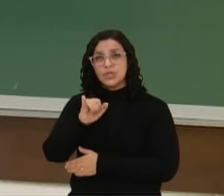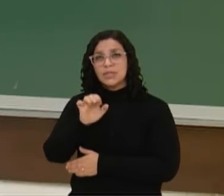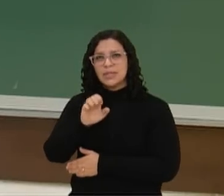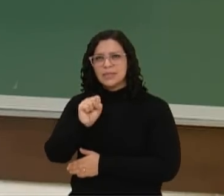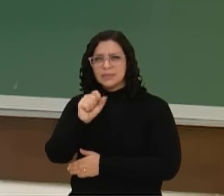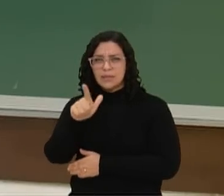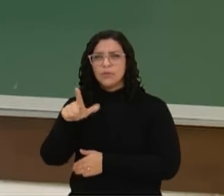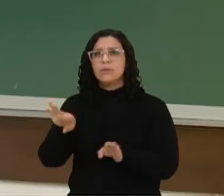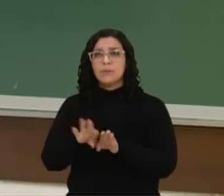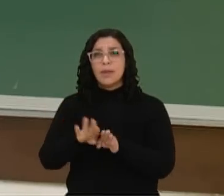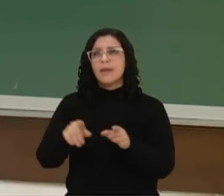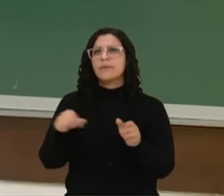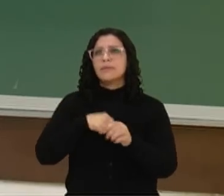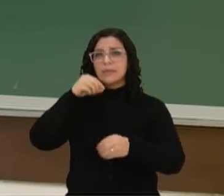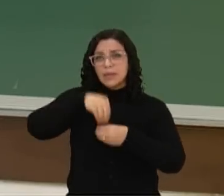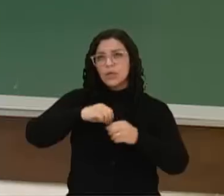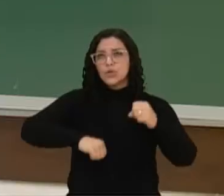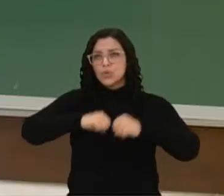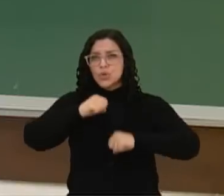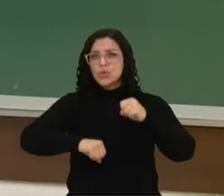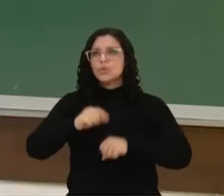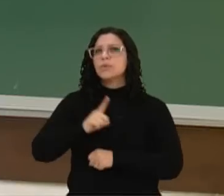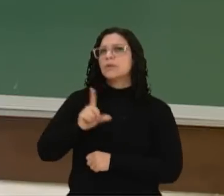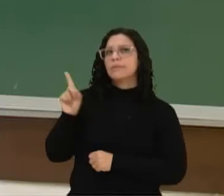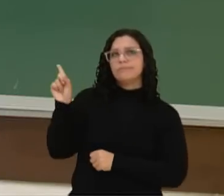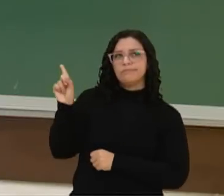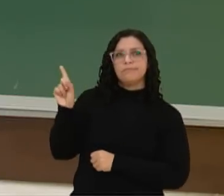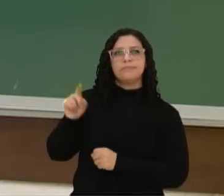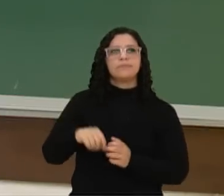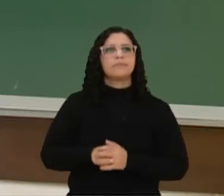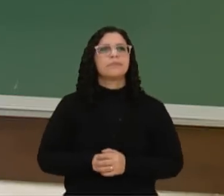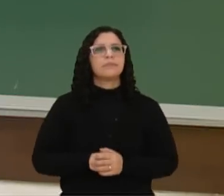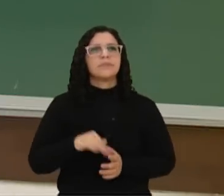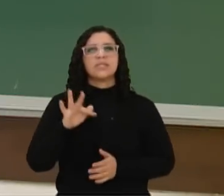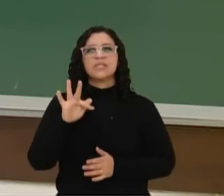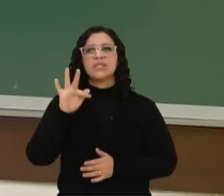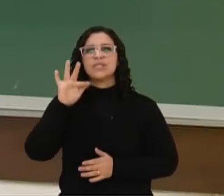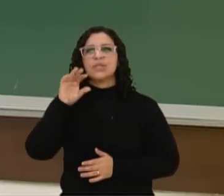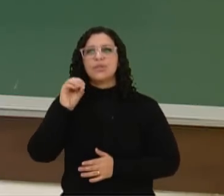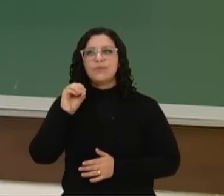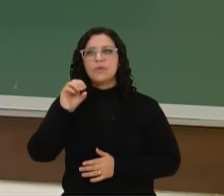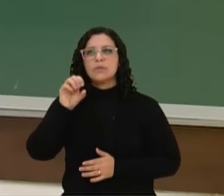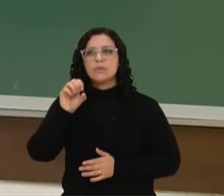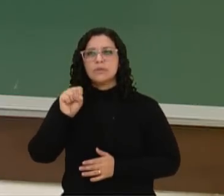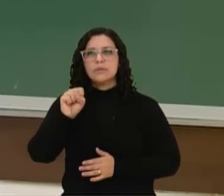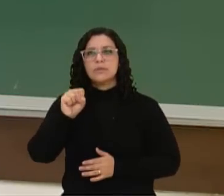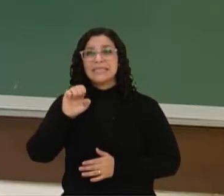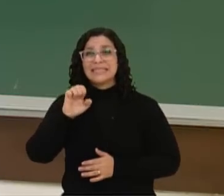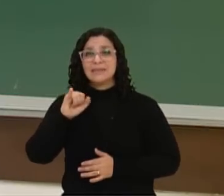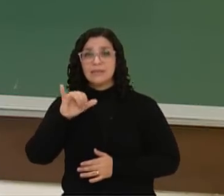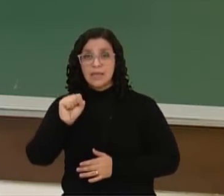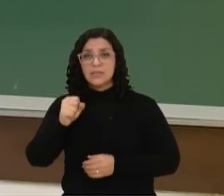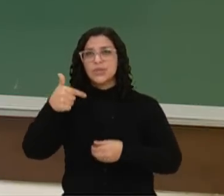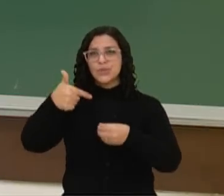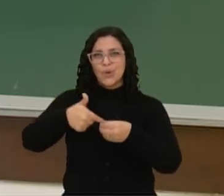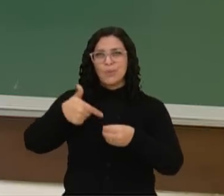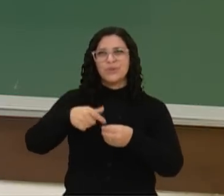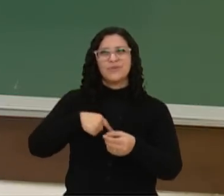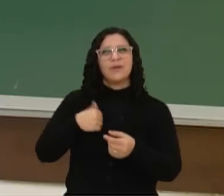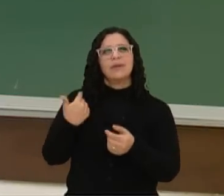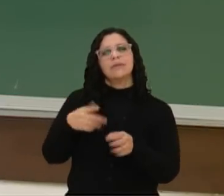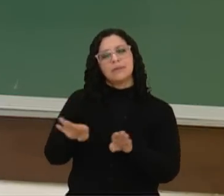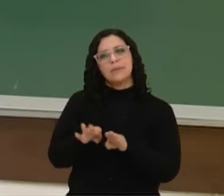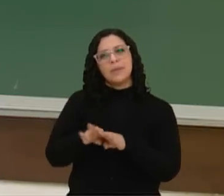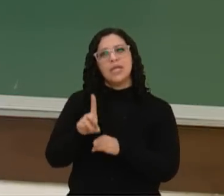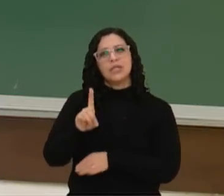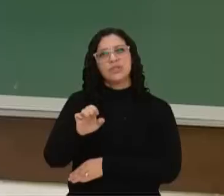petróleo, fazem parte desse conjunto que a gente chama combustíveis fósseis. Cerca de 36% da matriz energética do Brasil,